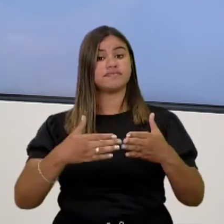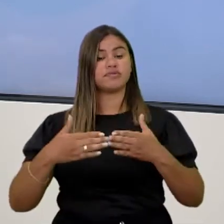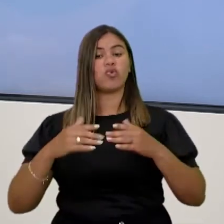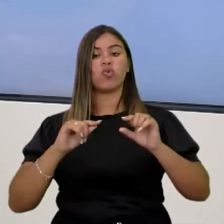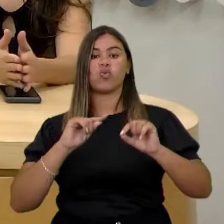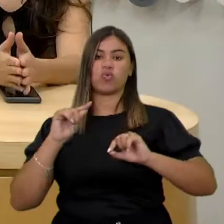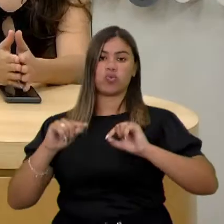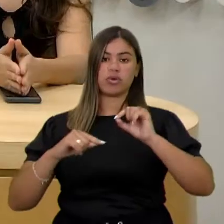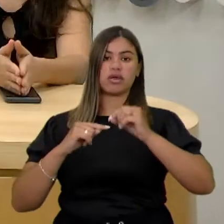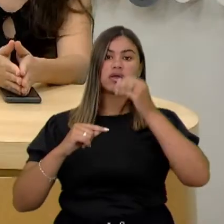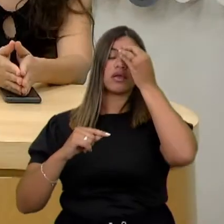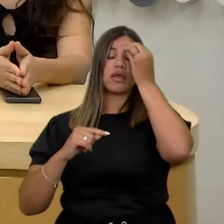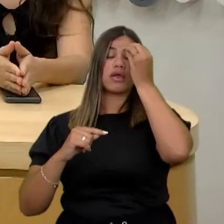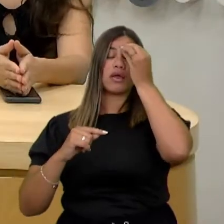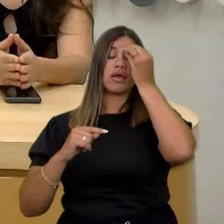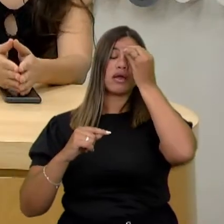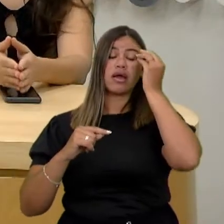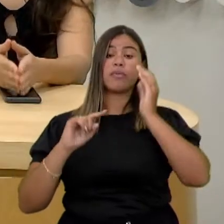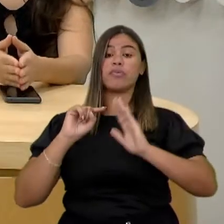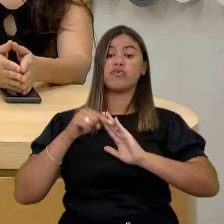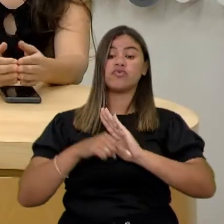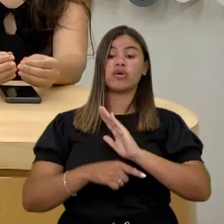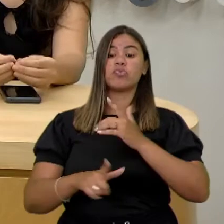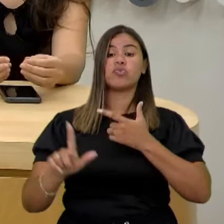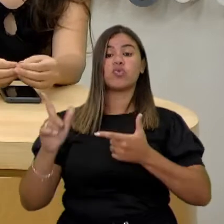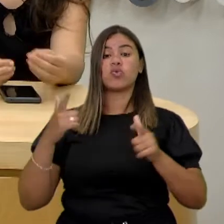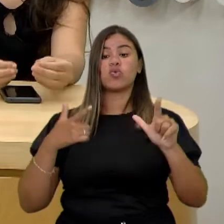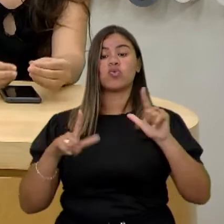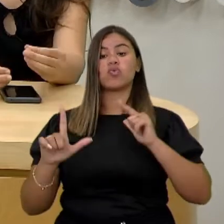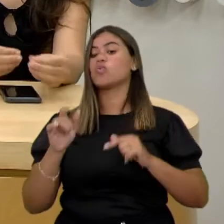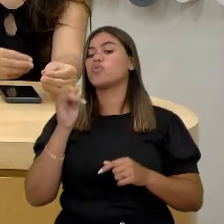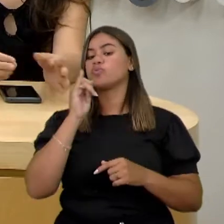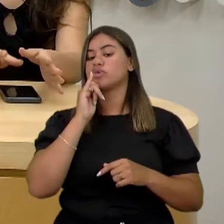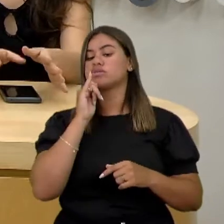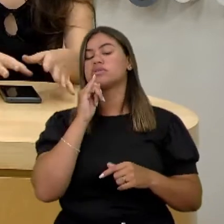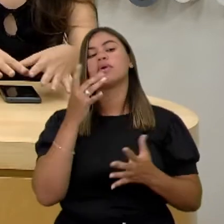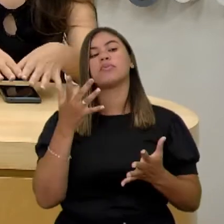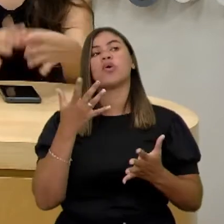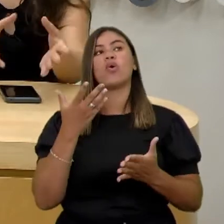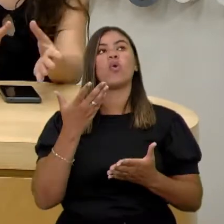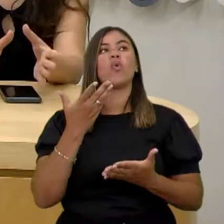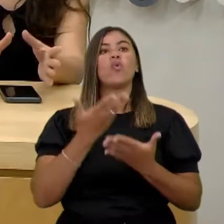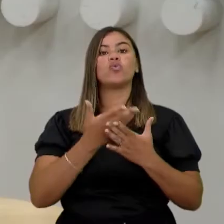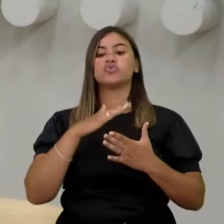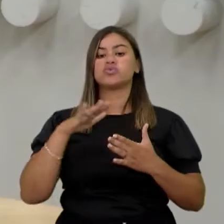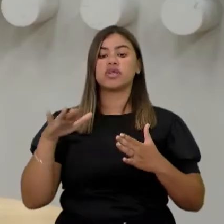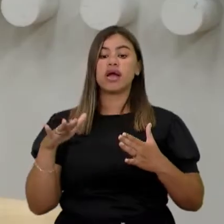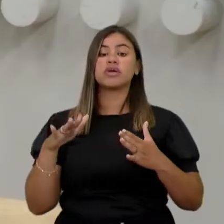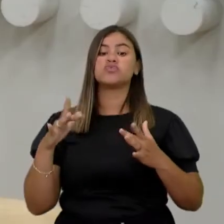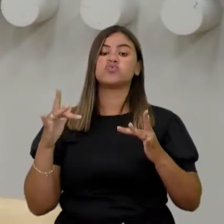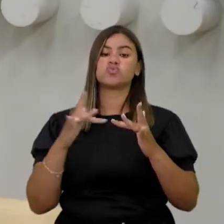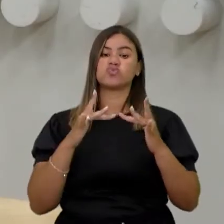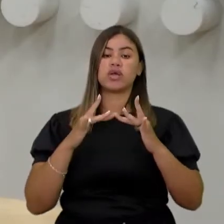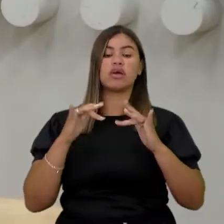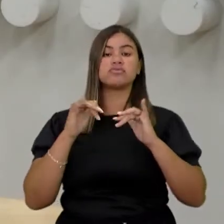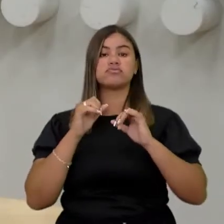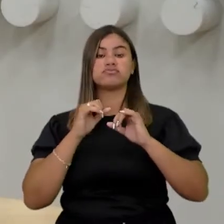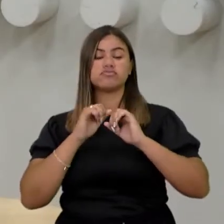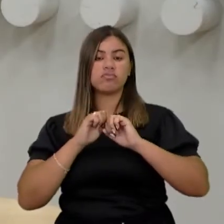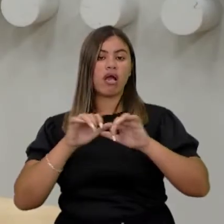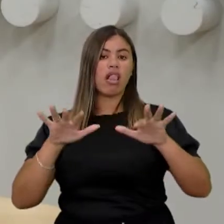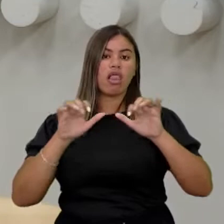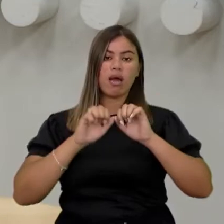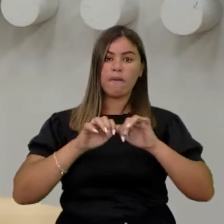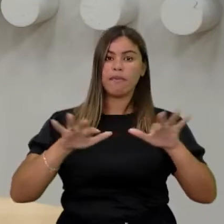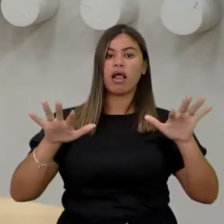com os outros aprofundamentos, porque quando você fala, o estudante está tendo contato aí com formas de divulgação, né, com formas de expansão